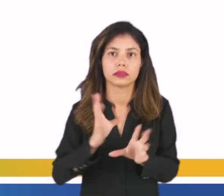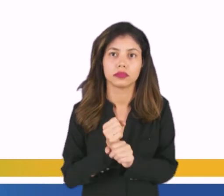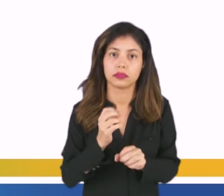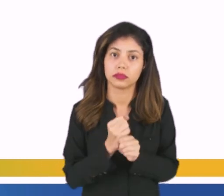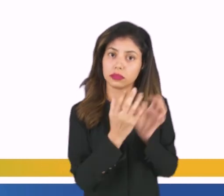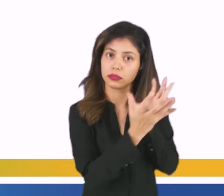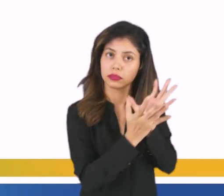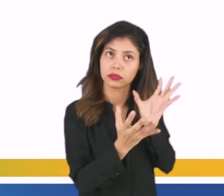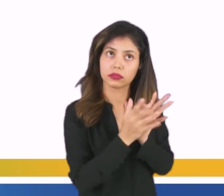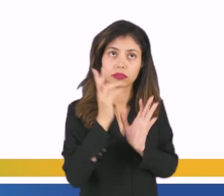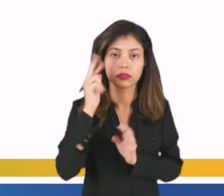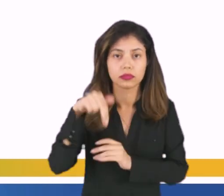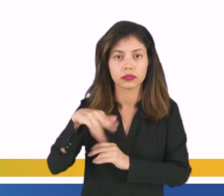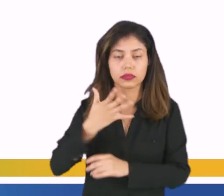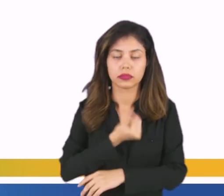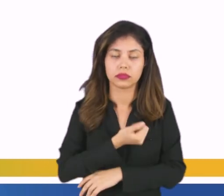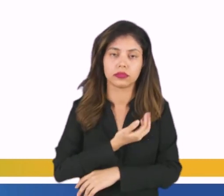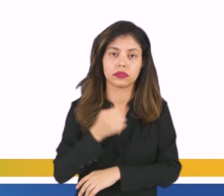números naturais.